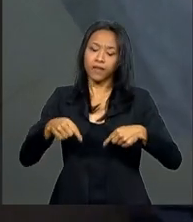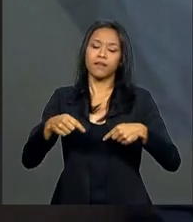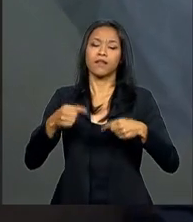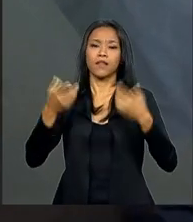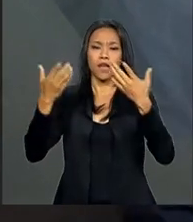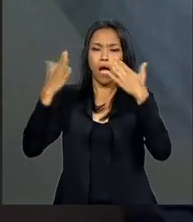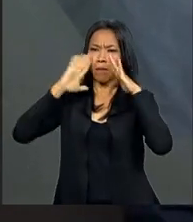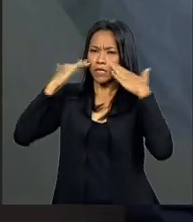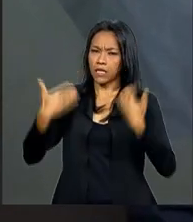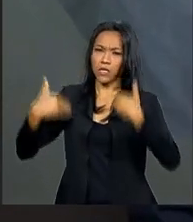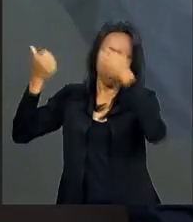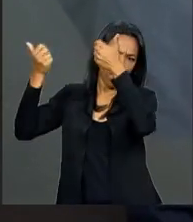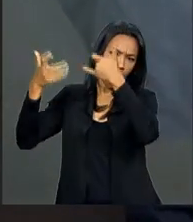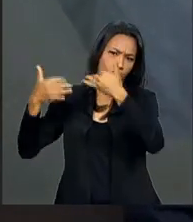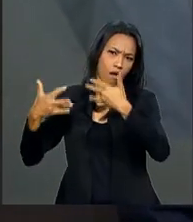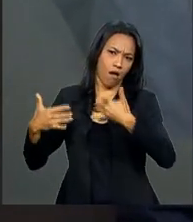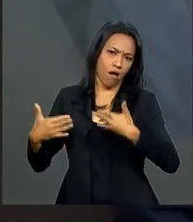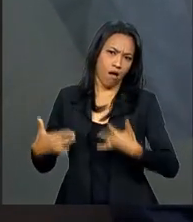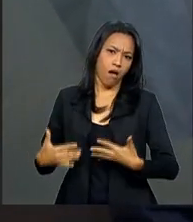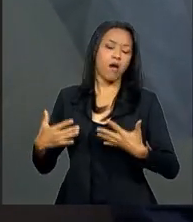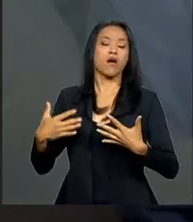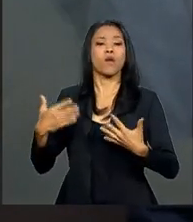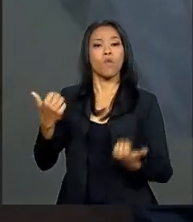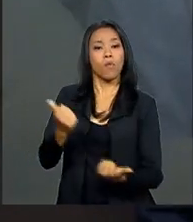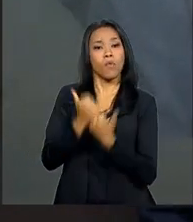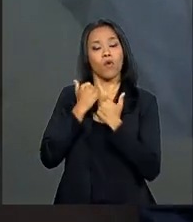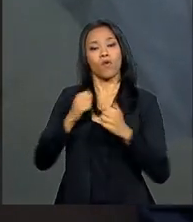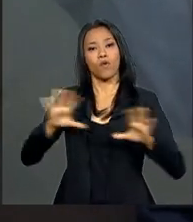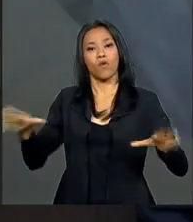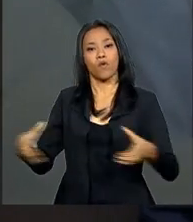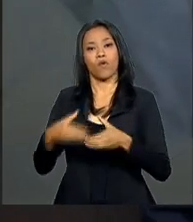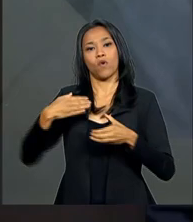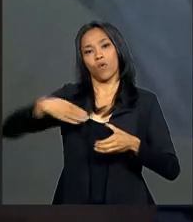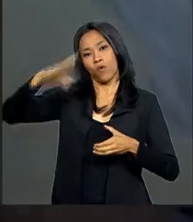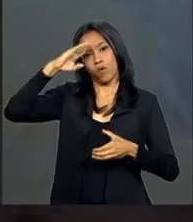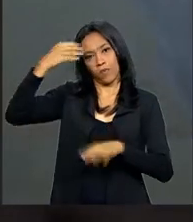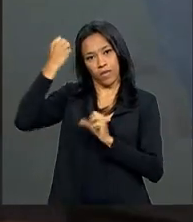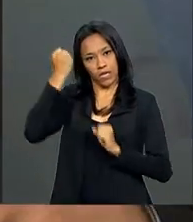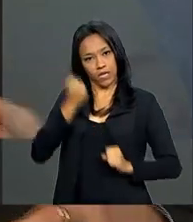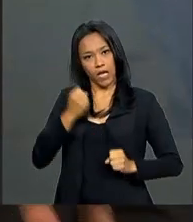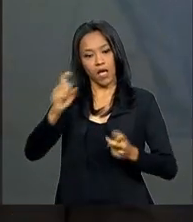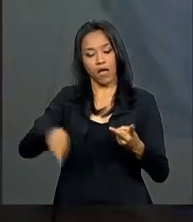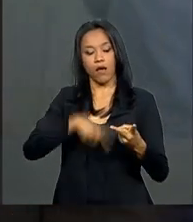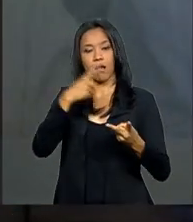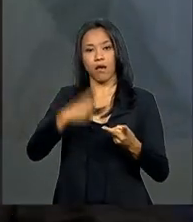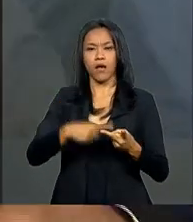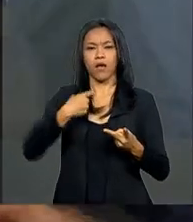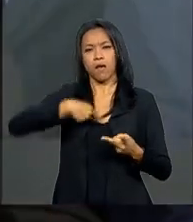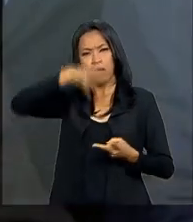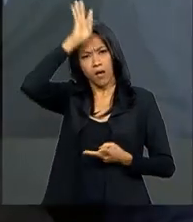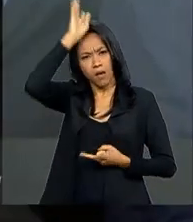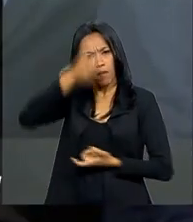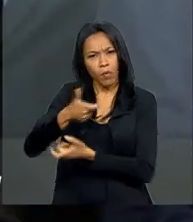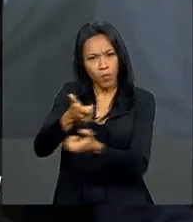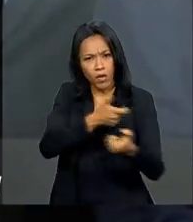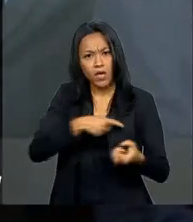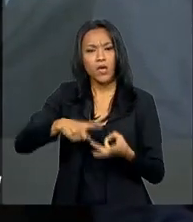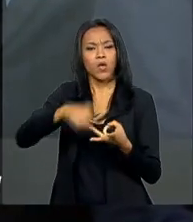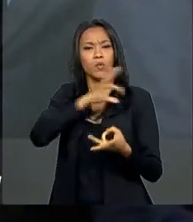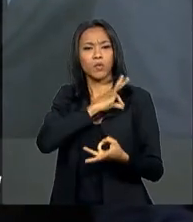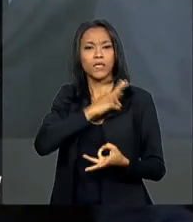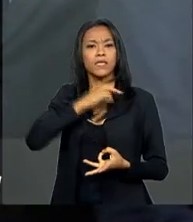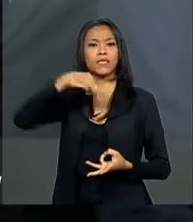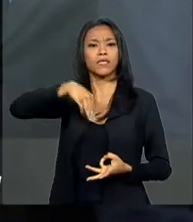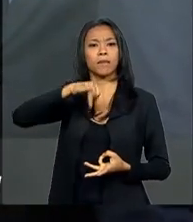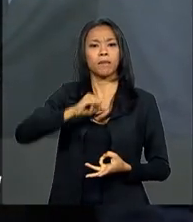integração das forças militares, do general Braga, com o comando de bombeiros, polícia militar, polícia